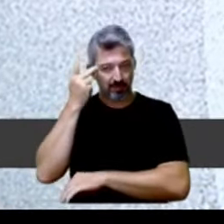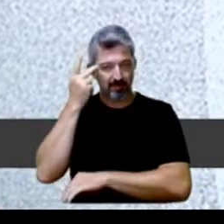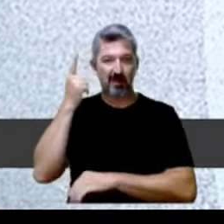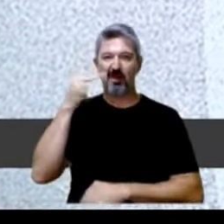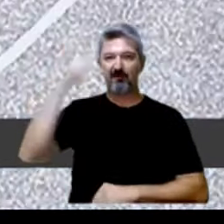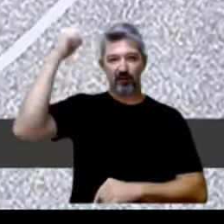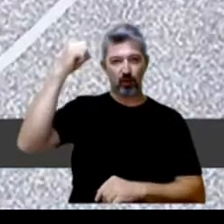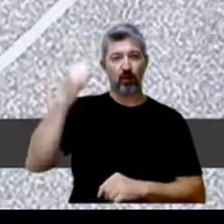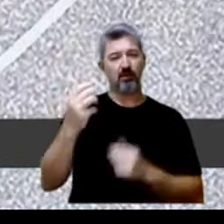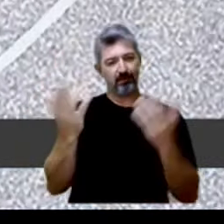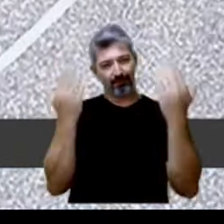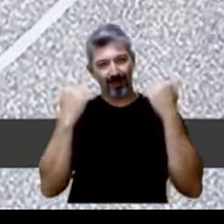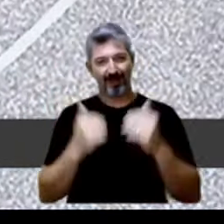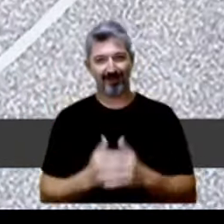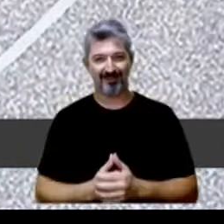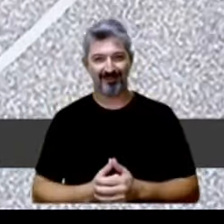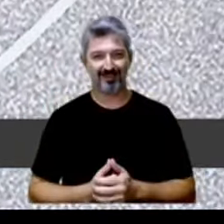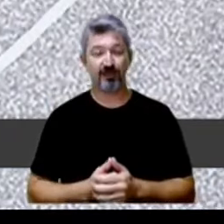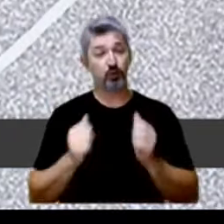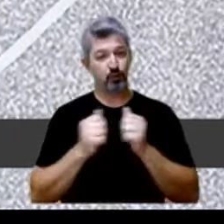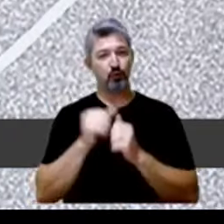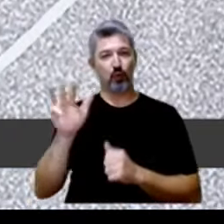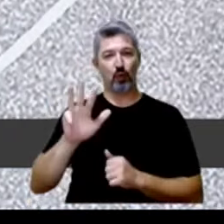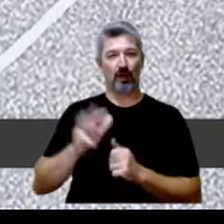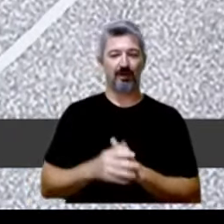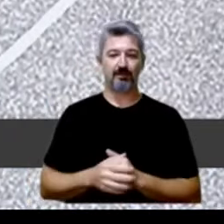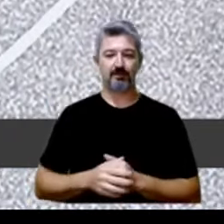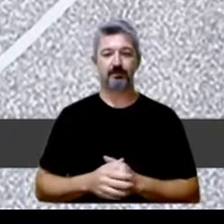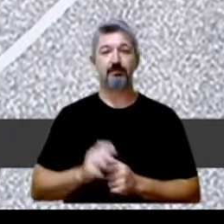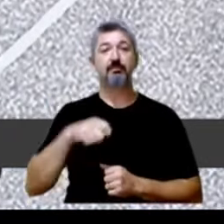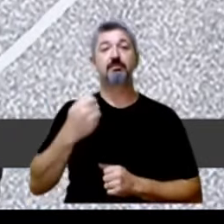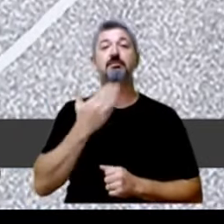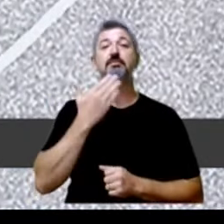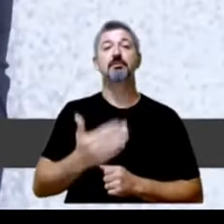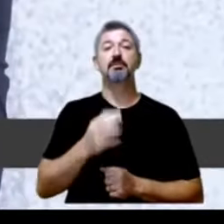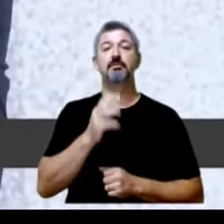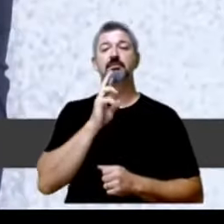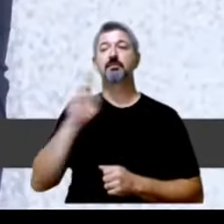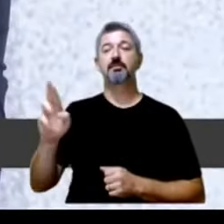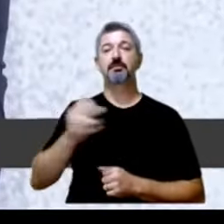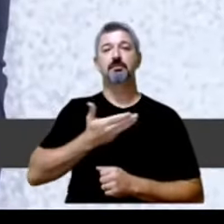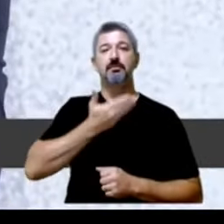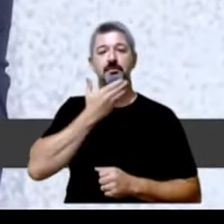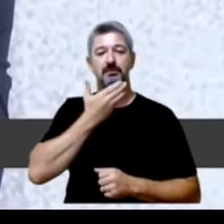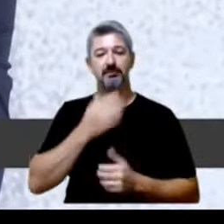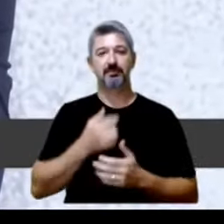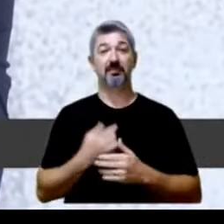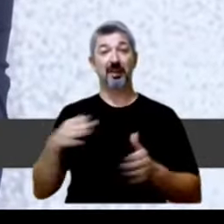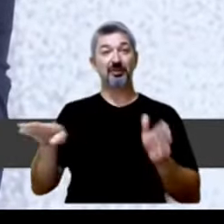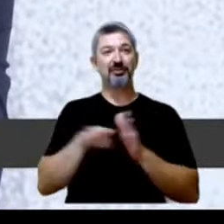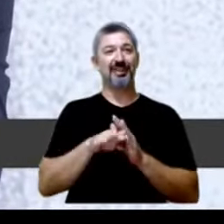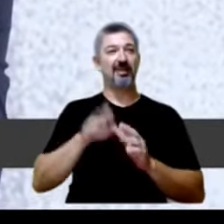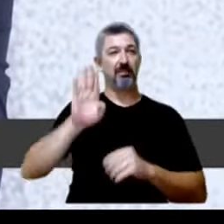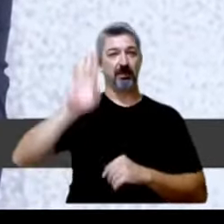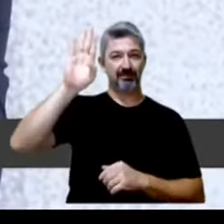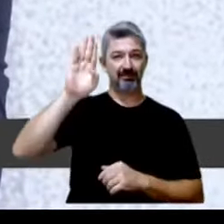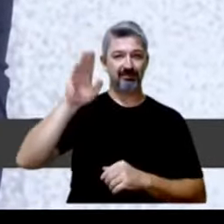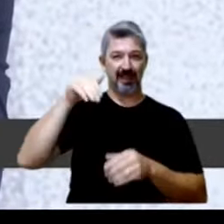chegar. Quem pediu a palavra foi o candidato Talvez a gente Pablo vai estar lá Marçal. De manhã. Fala de novo. Quando eu cheguei na disputa eleitoral, o Boulos